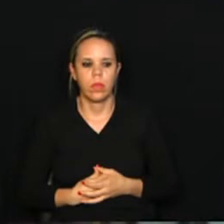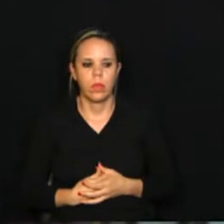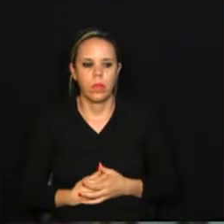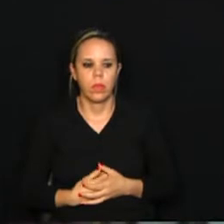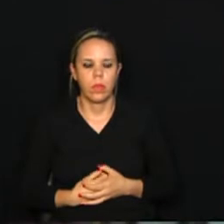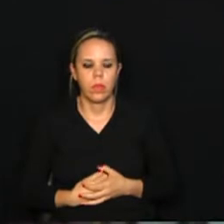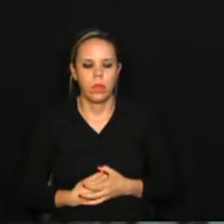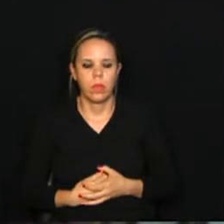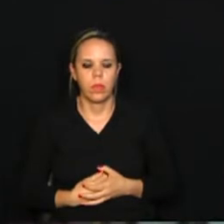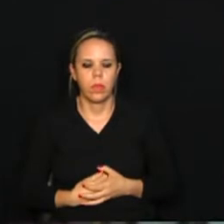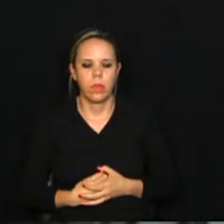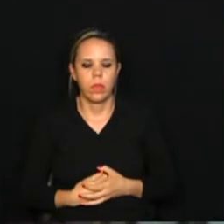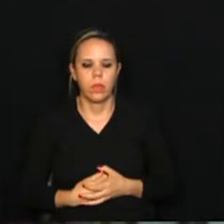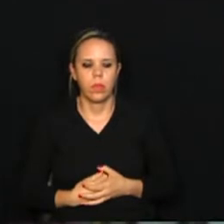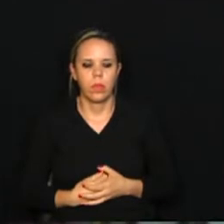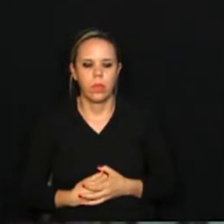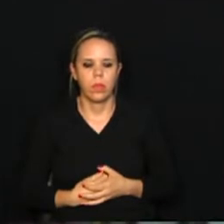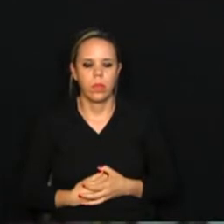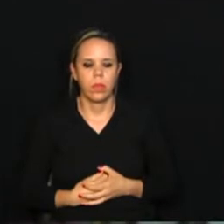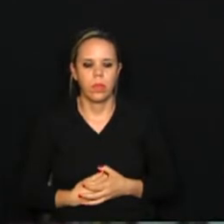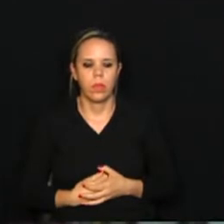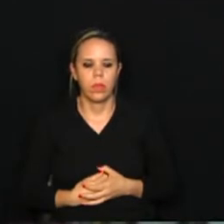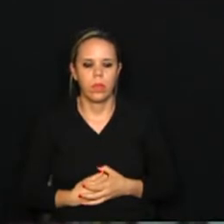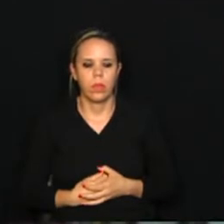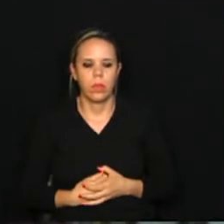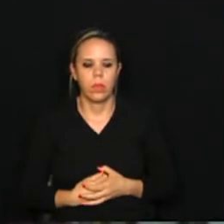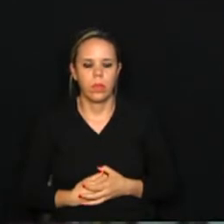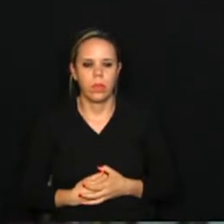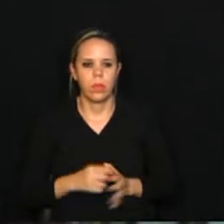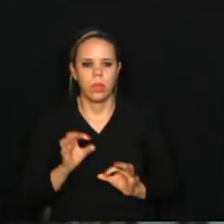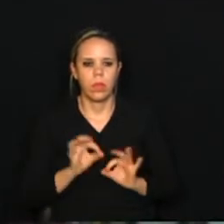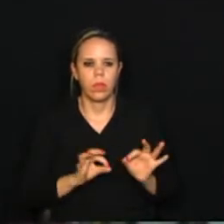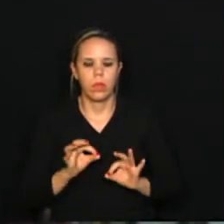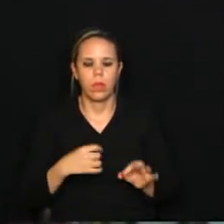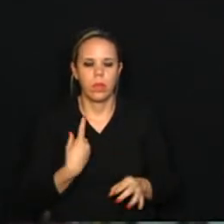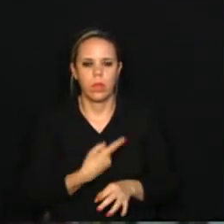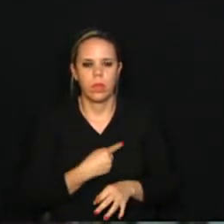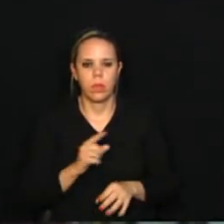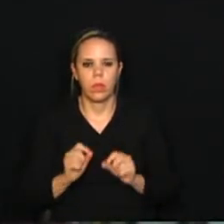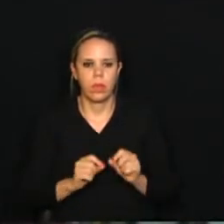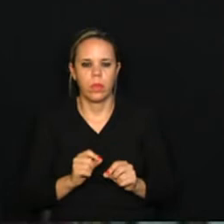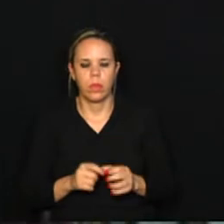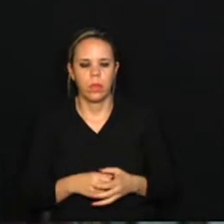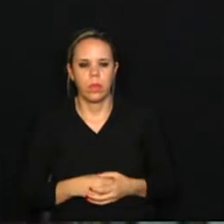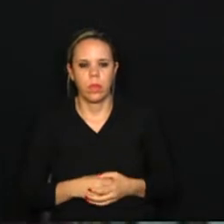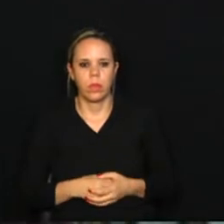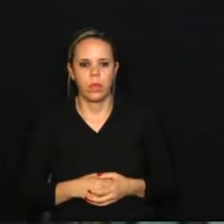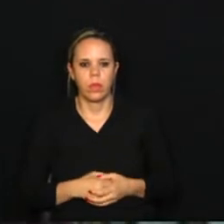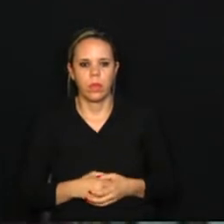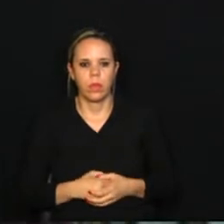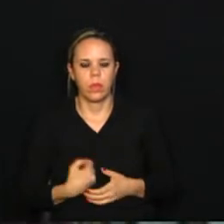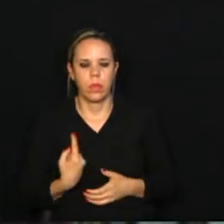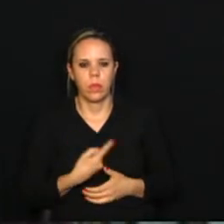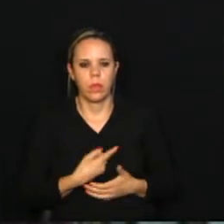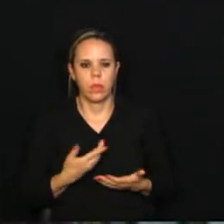Com isso, o nosso planejamento é de que